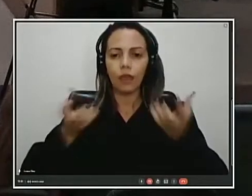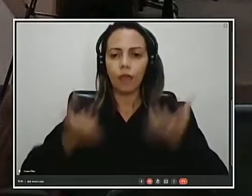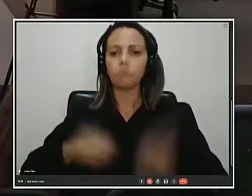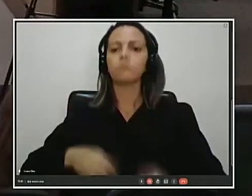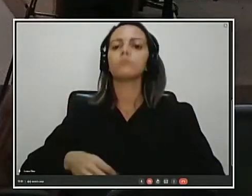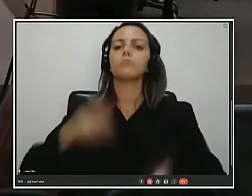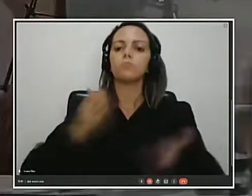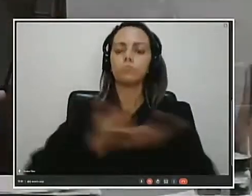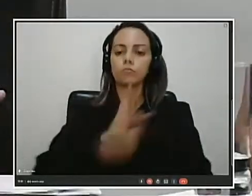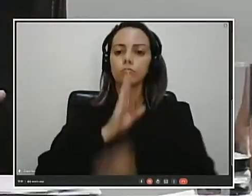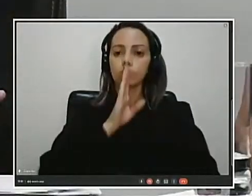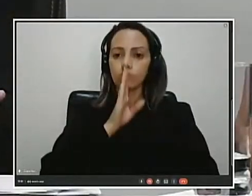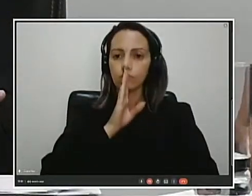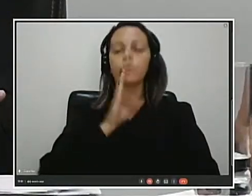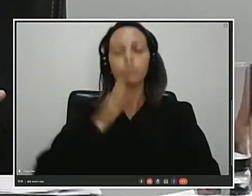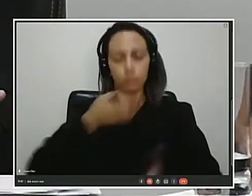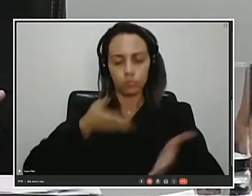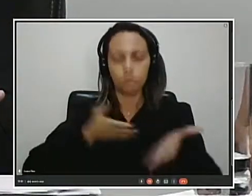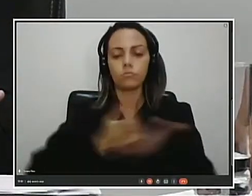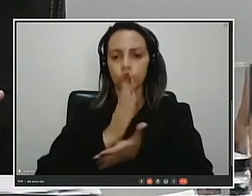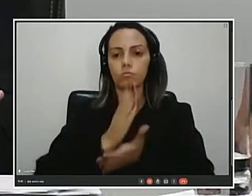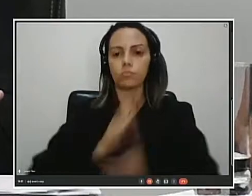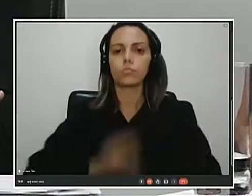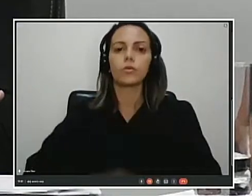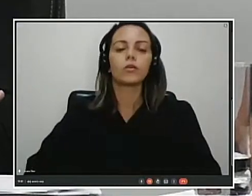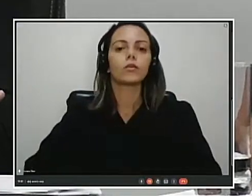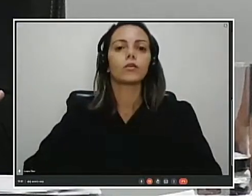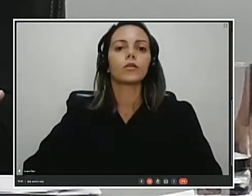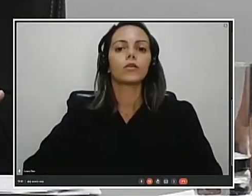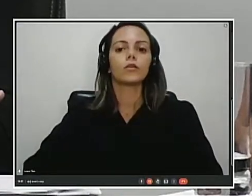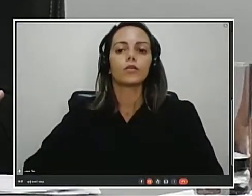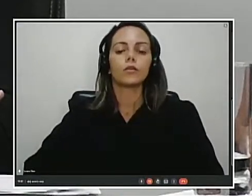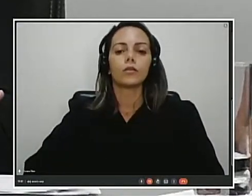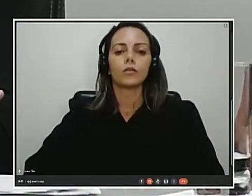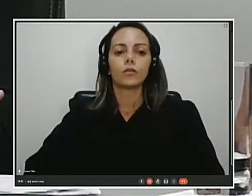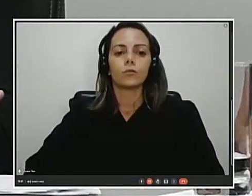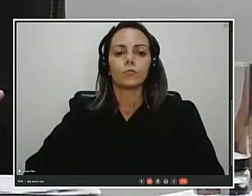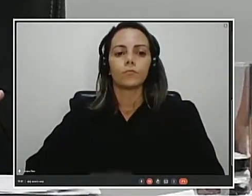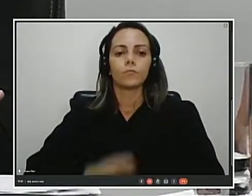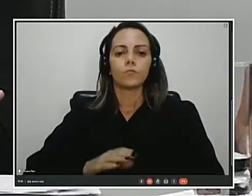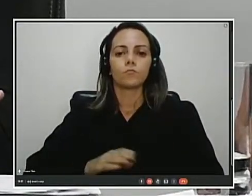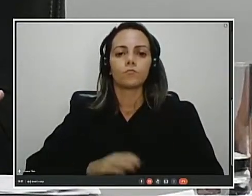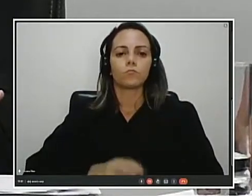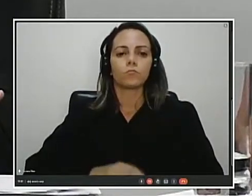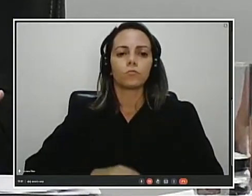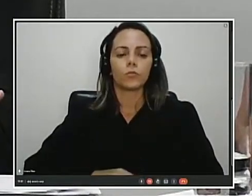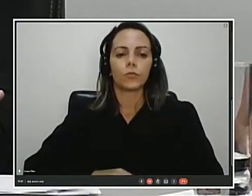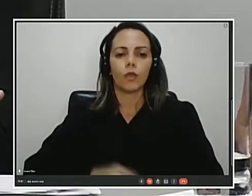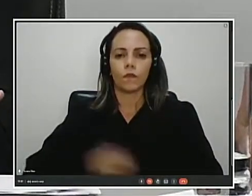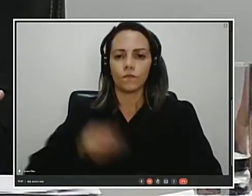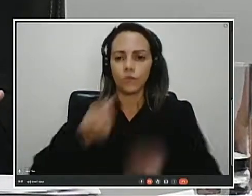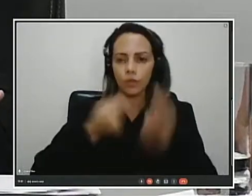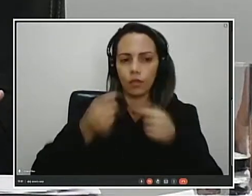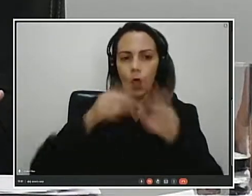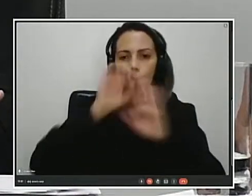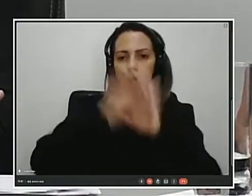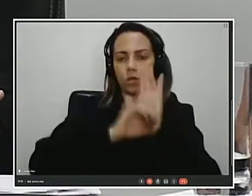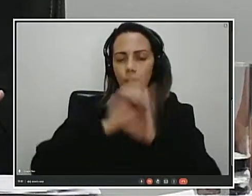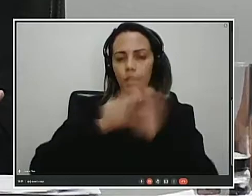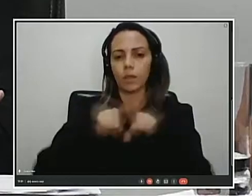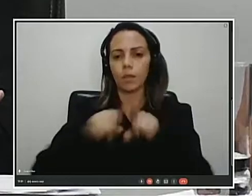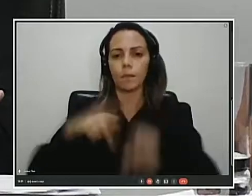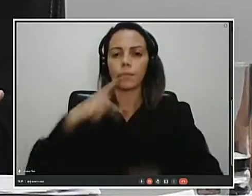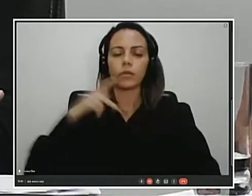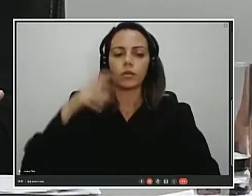estão. Aprovado o parecer fundamentado da Comissão de Finanças, Orçamento e Patrimônio. Favorável ao projeto de lei ordinário